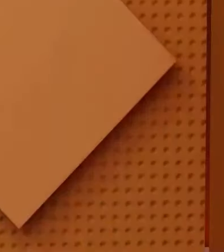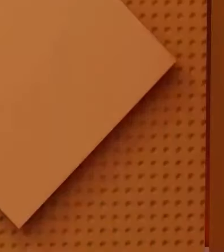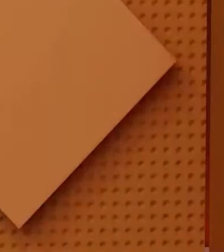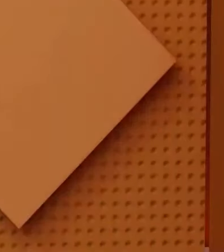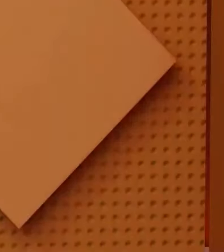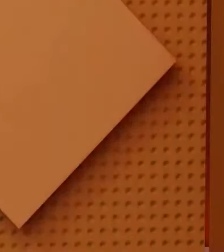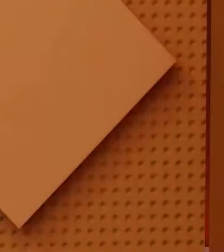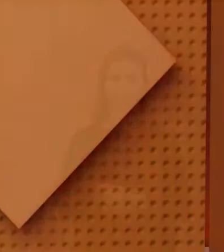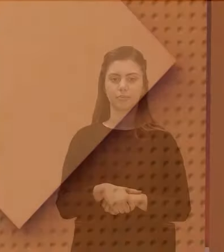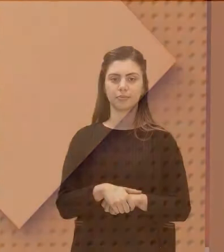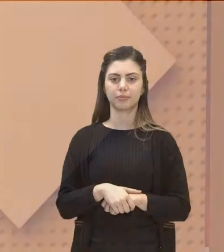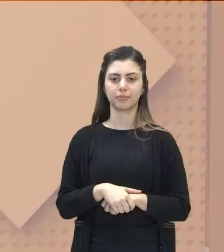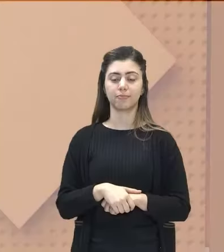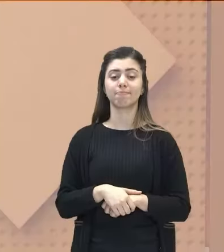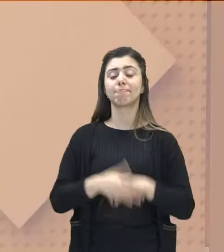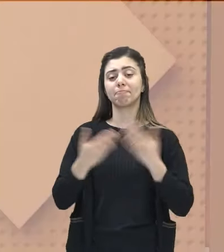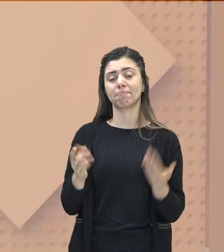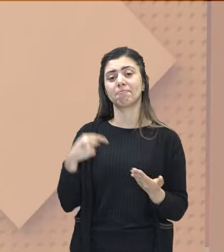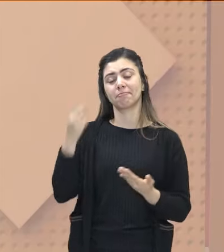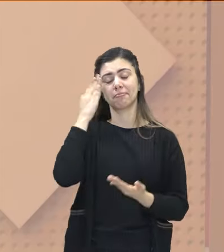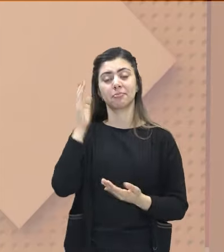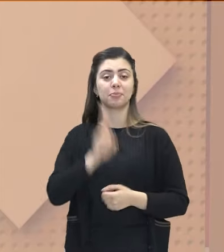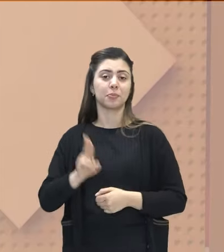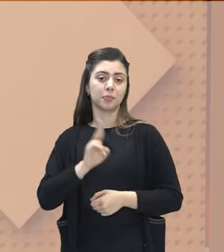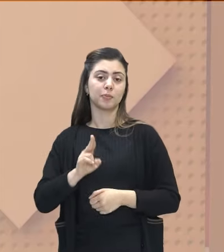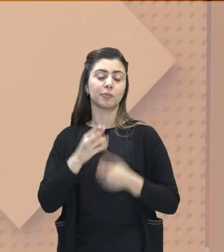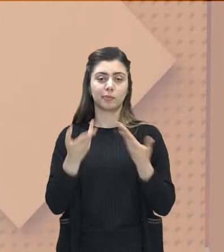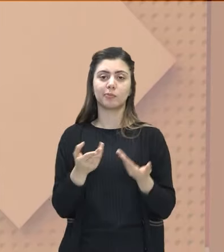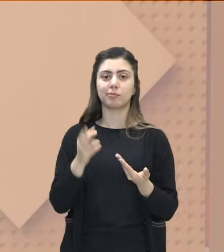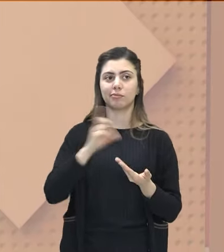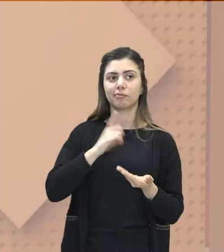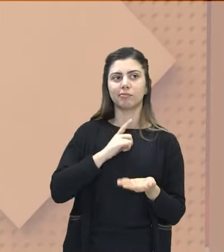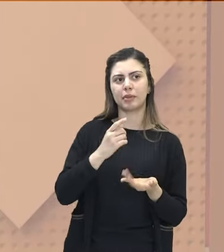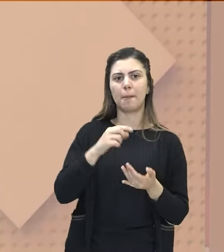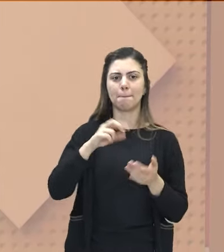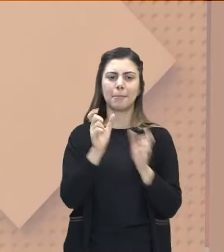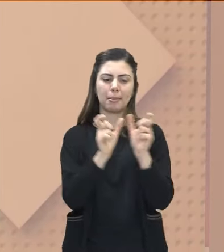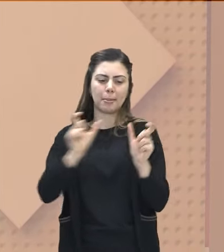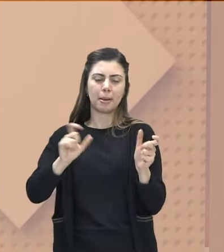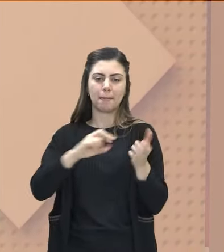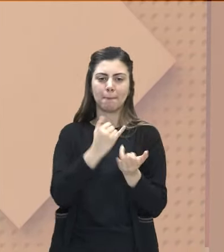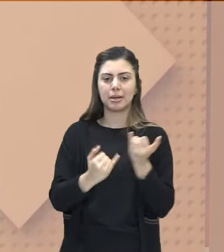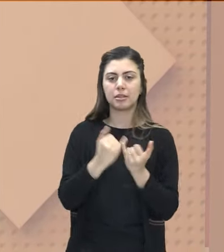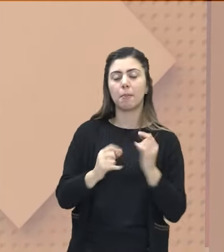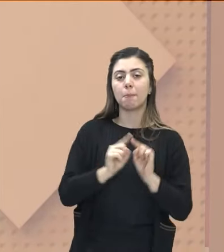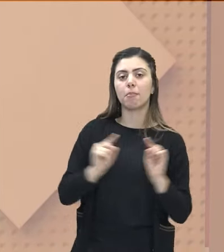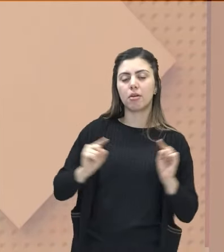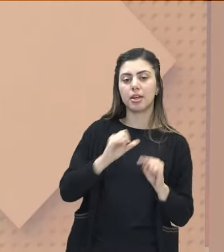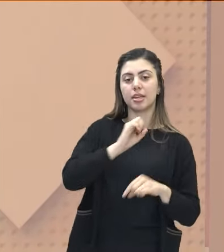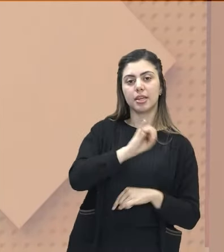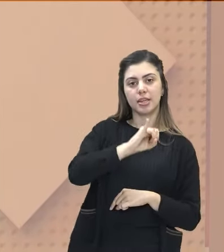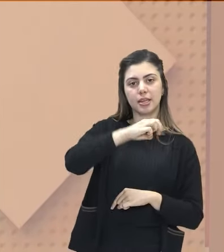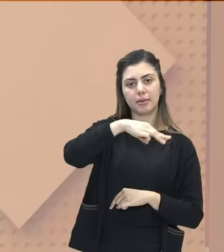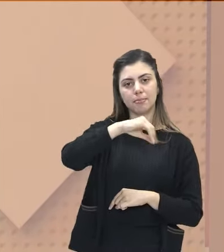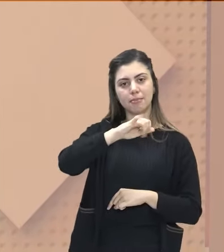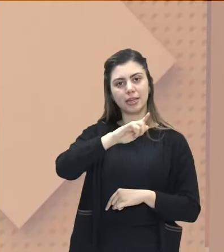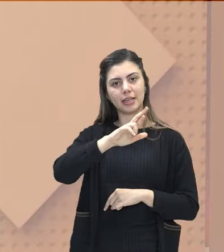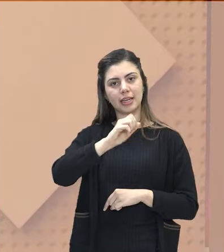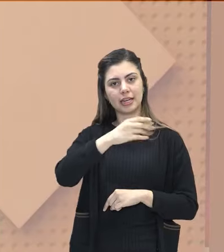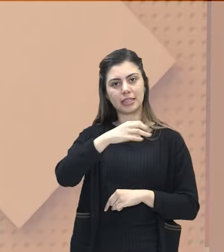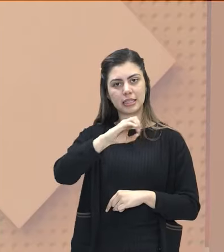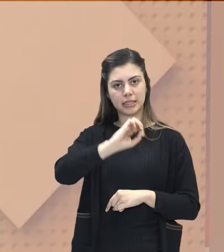comigo embora frequentemente utilizado como sinônimos os termos migração imigração e